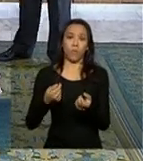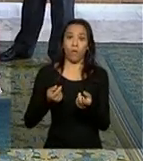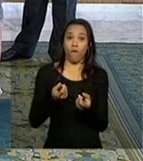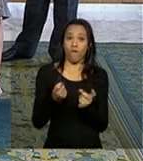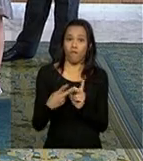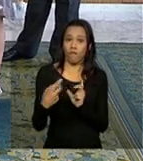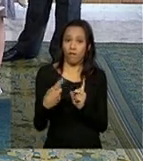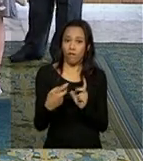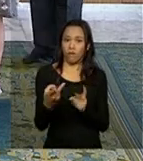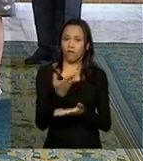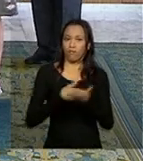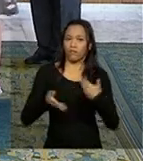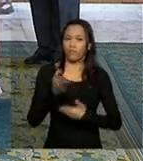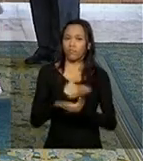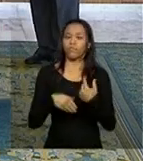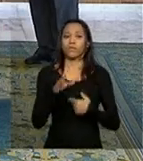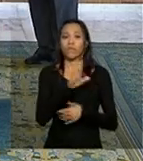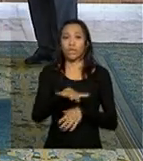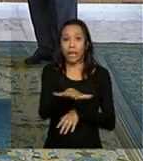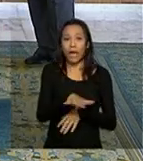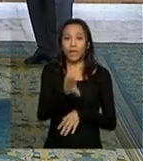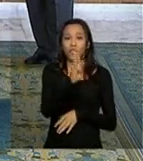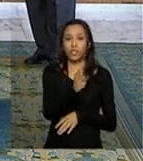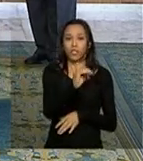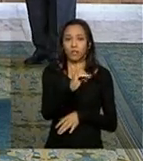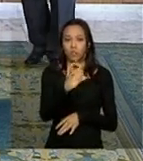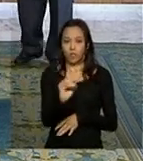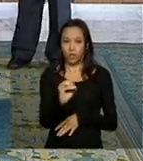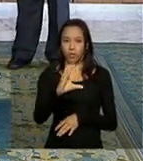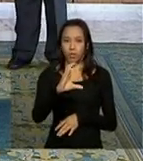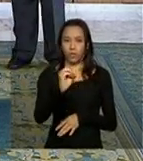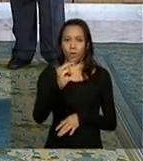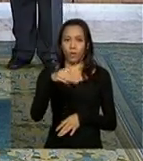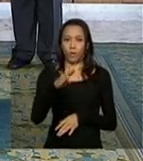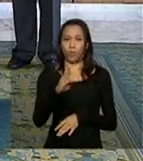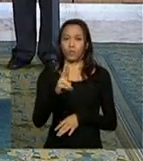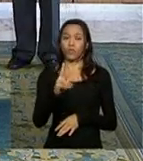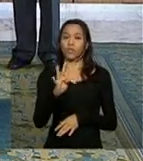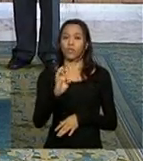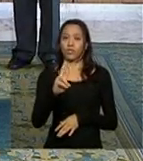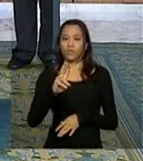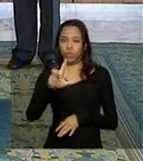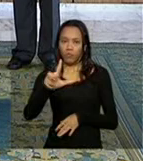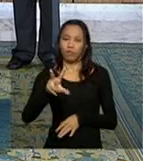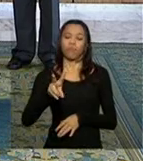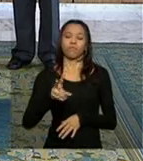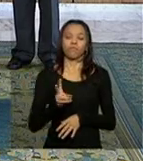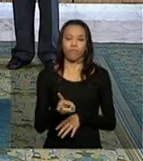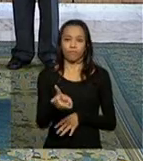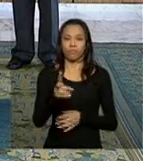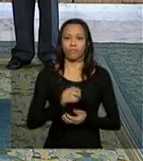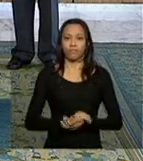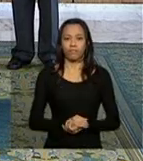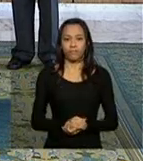de biocombustíveis e para a liberalização do comércio do produto.